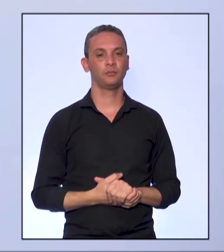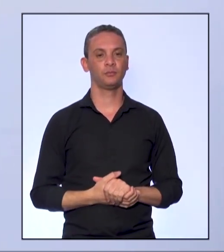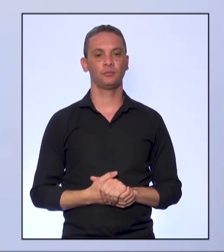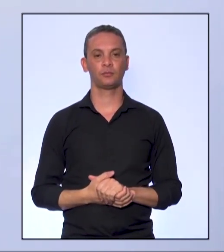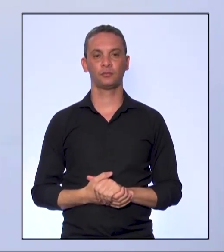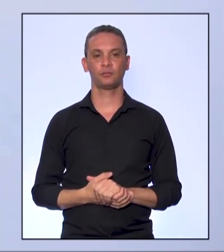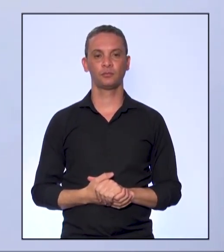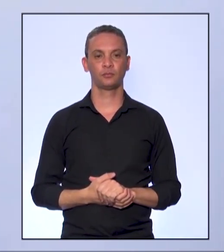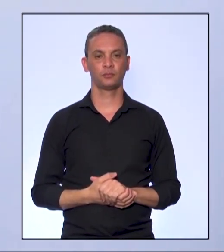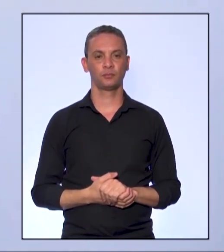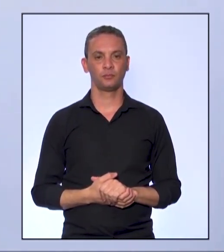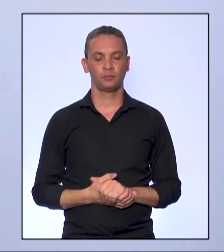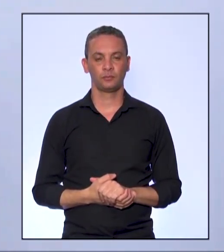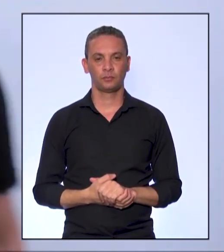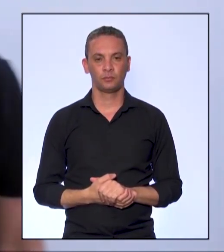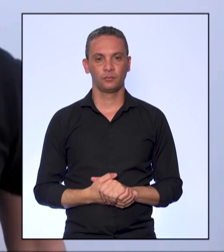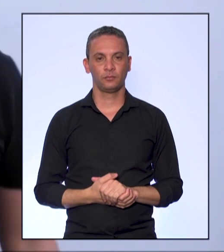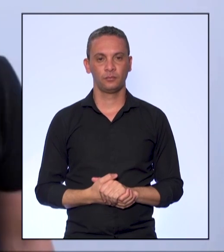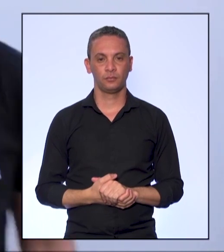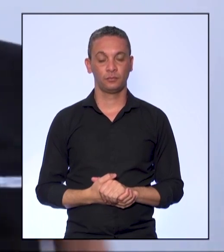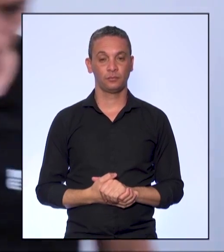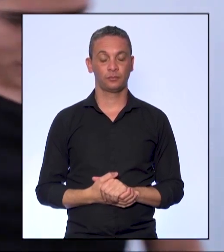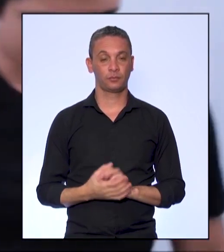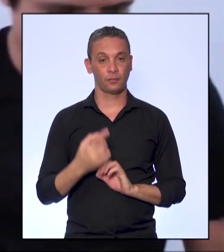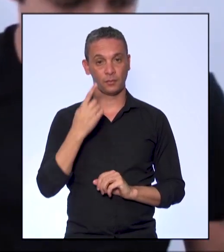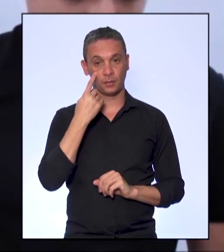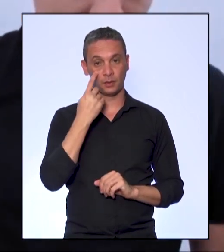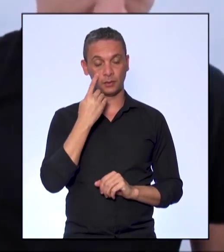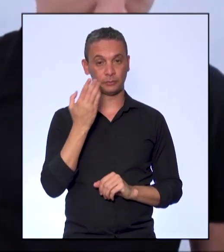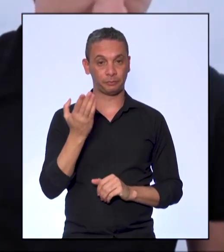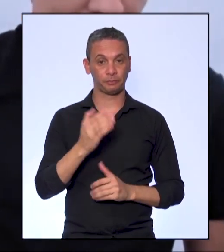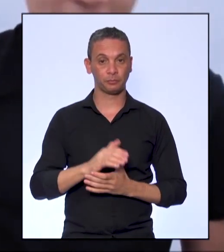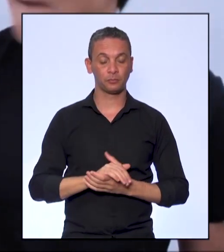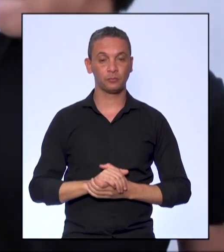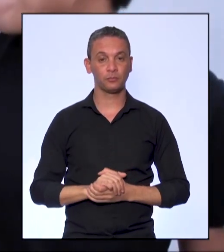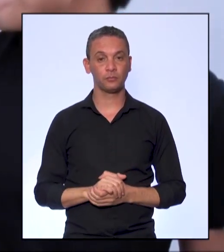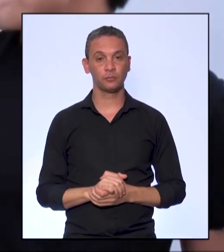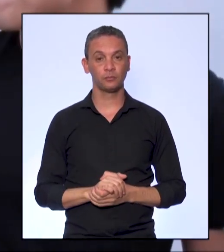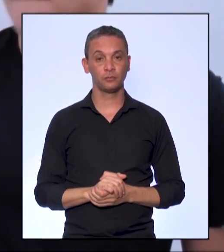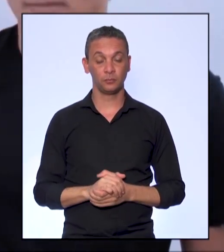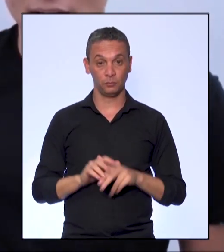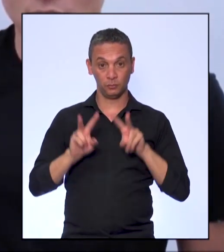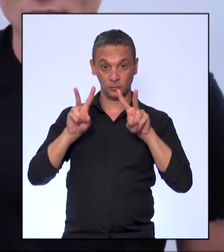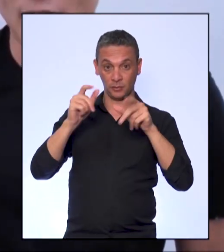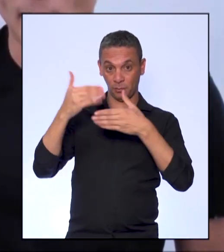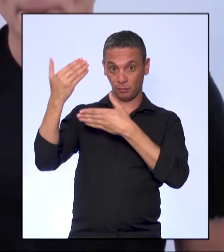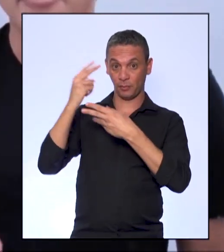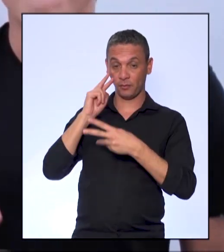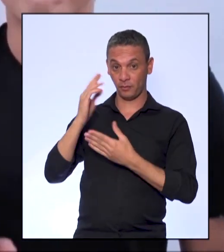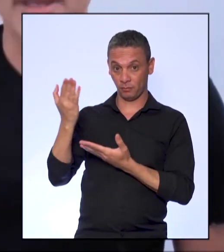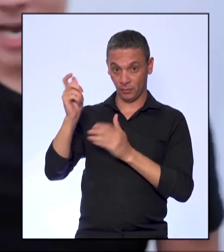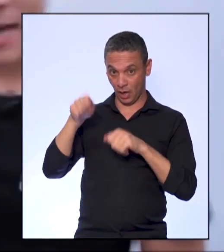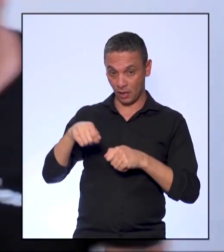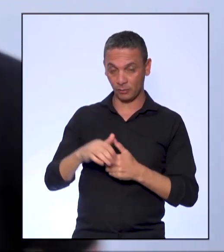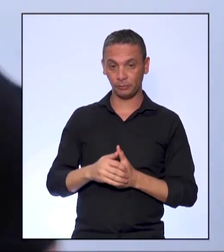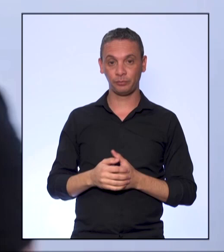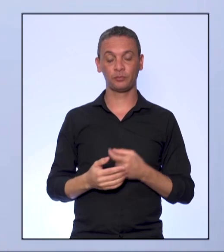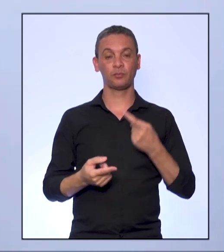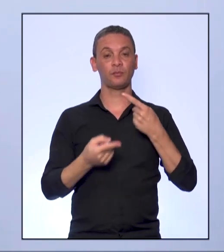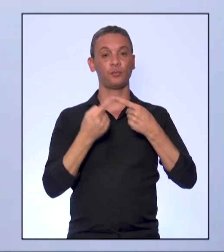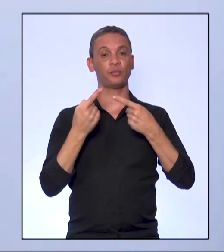Então, bora estudar aqui a replicação do coronavírus. Beleza? Dá para enxergar? Bora ver com calma?